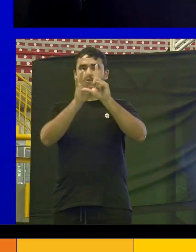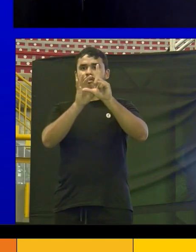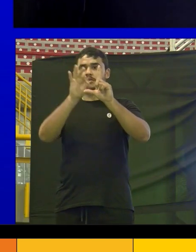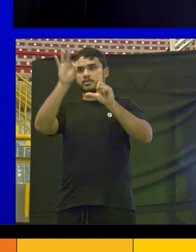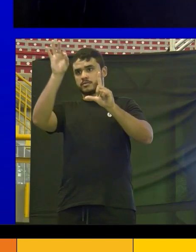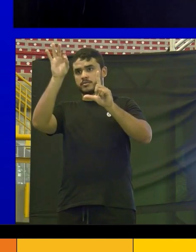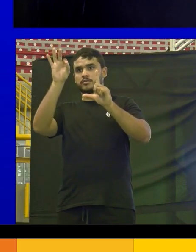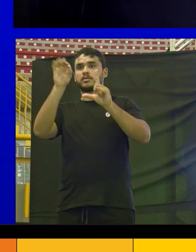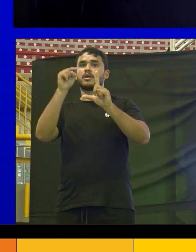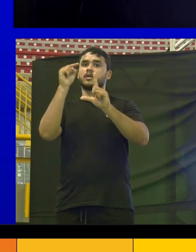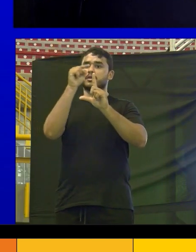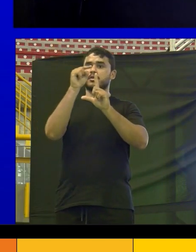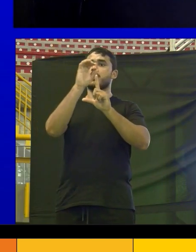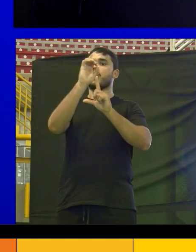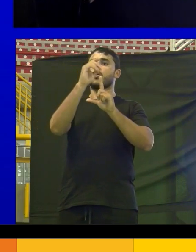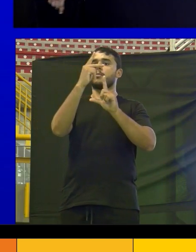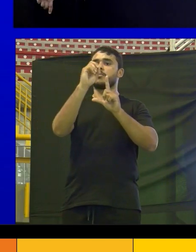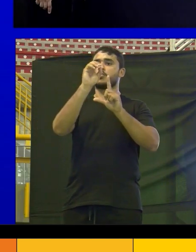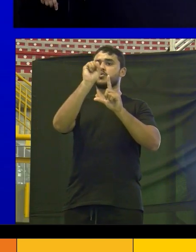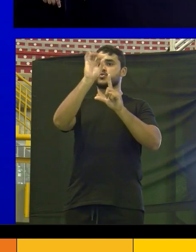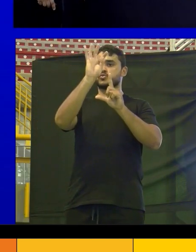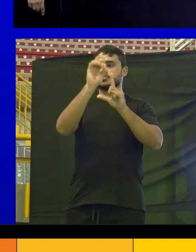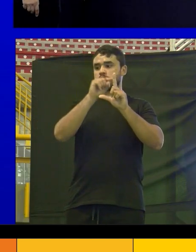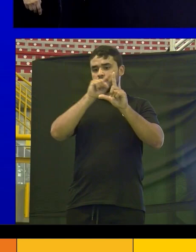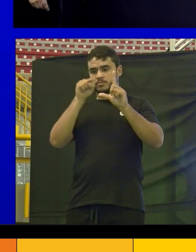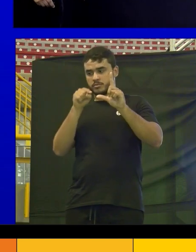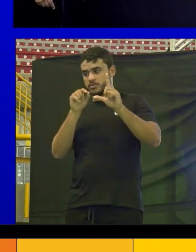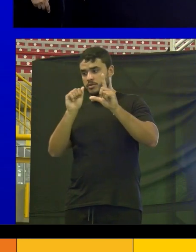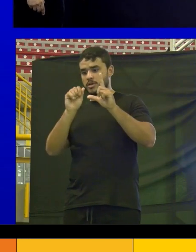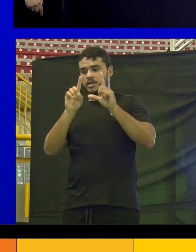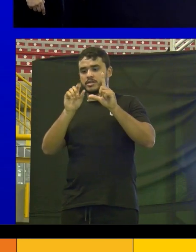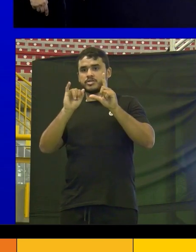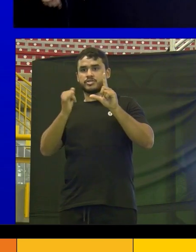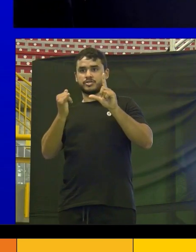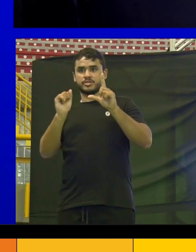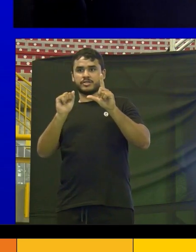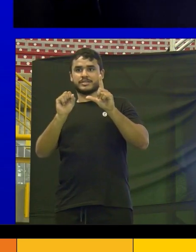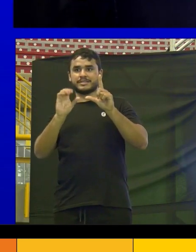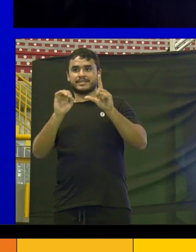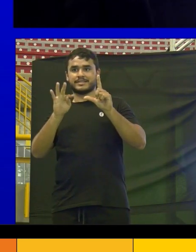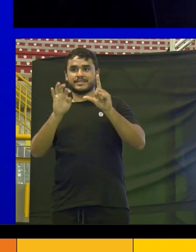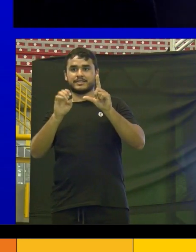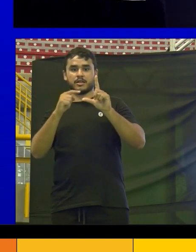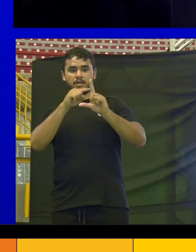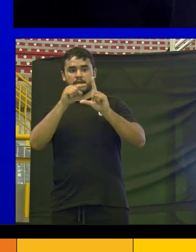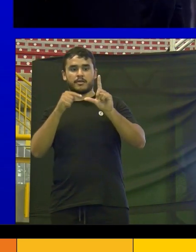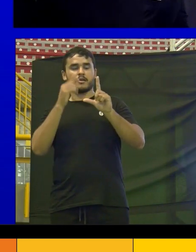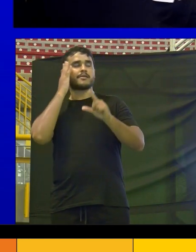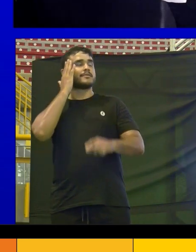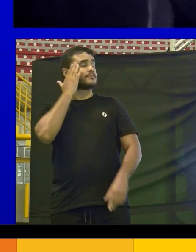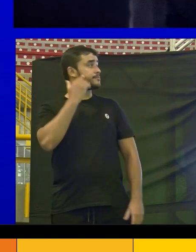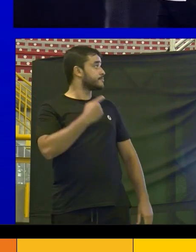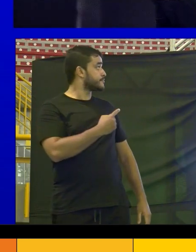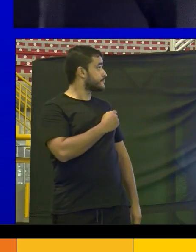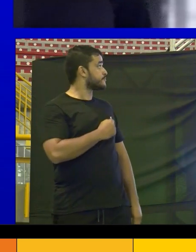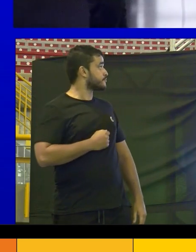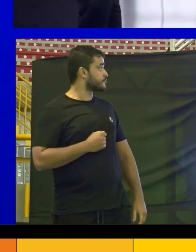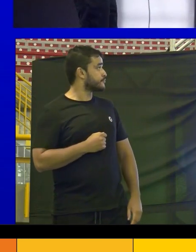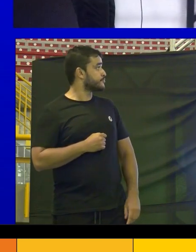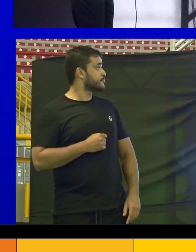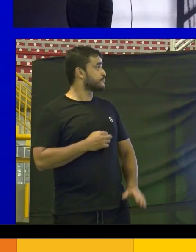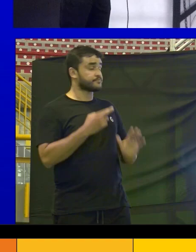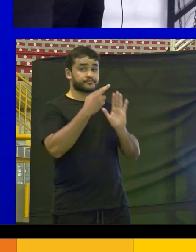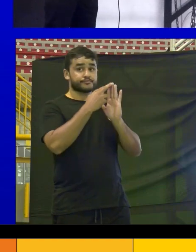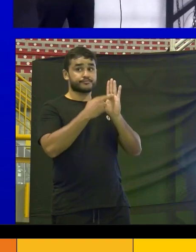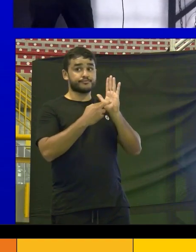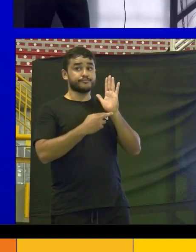do cateto oposto, 3000, pelo cateto adjacente, 15. Então, A, coeficiente